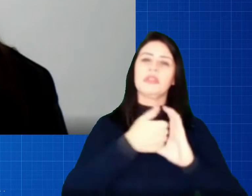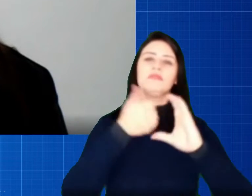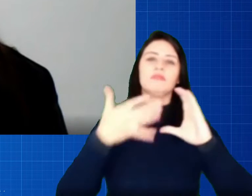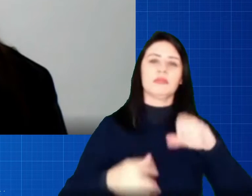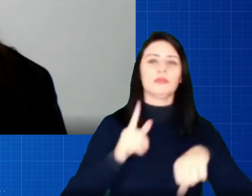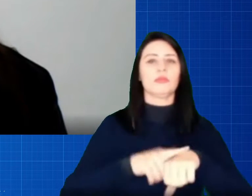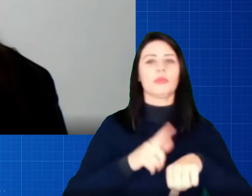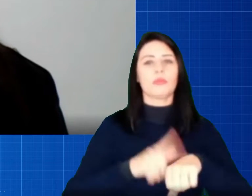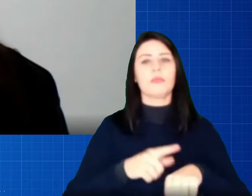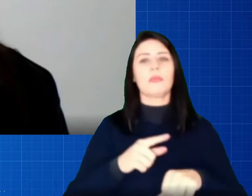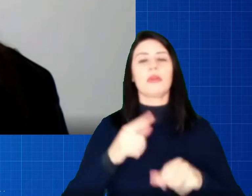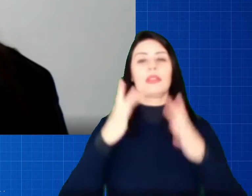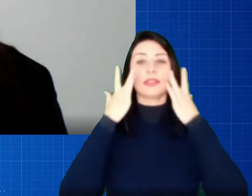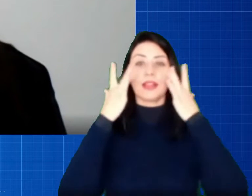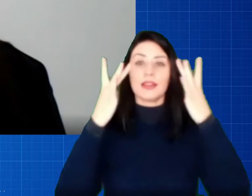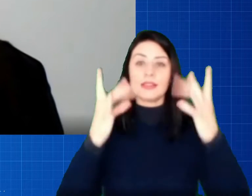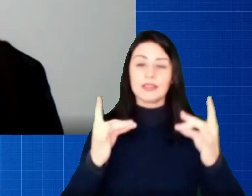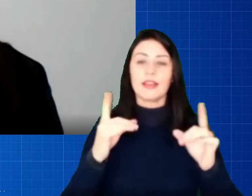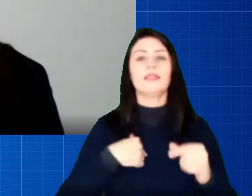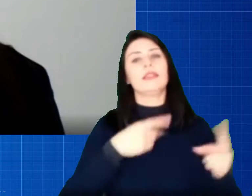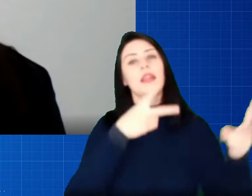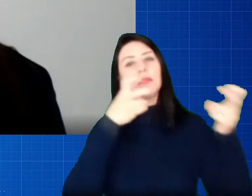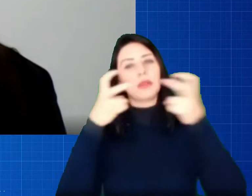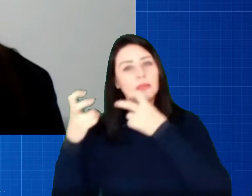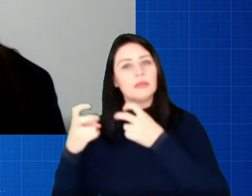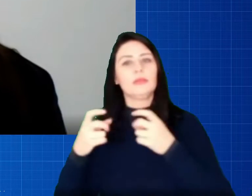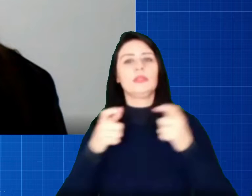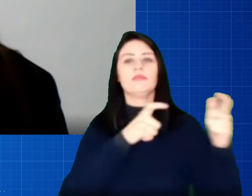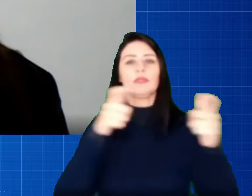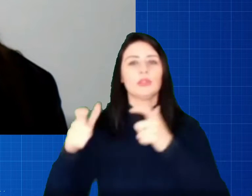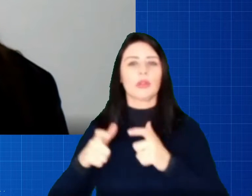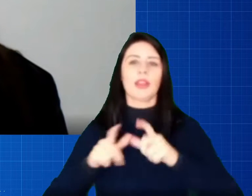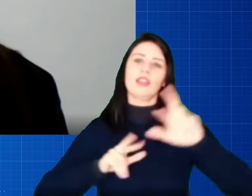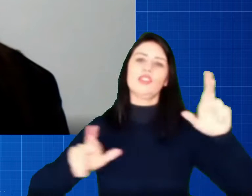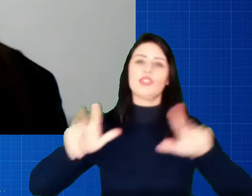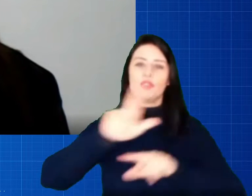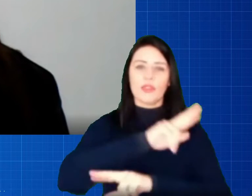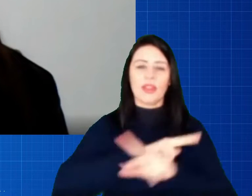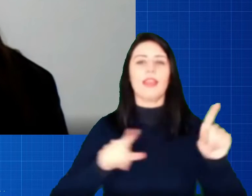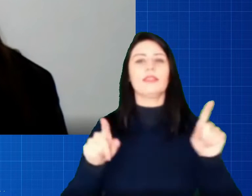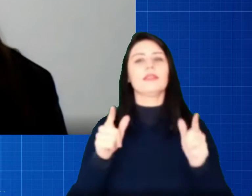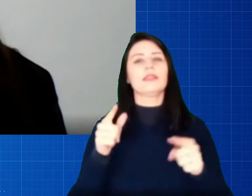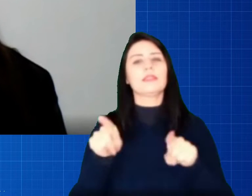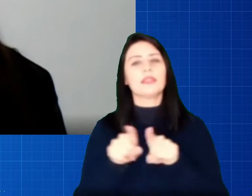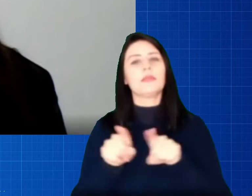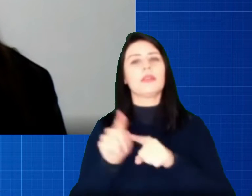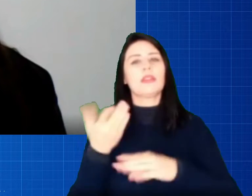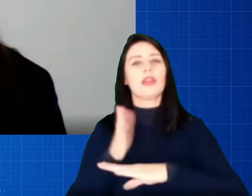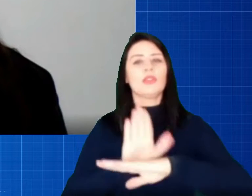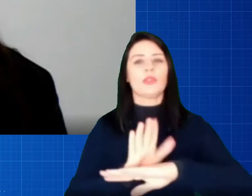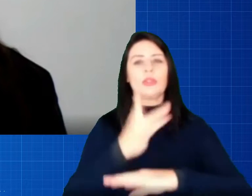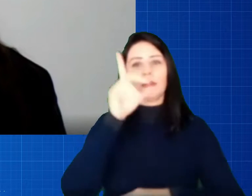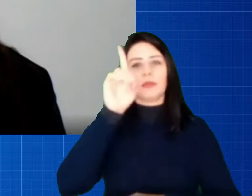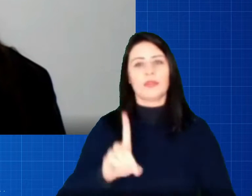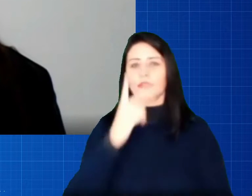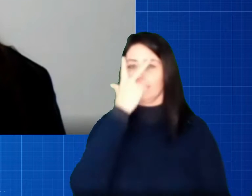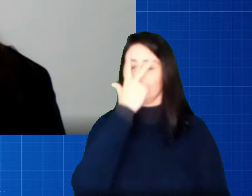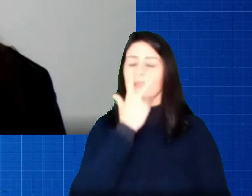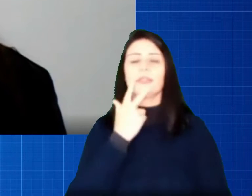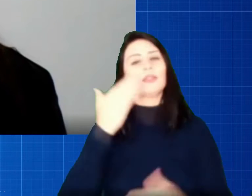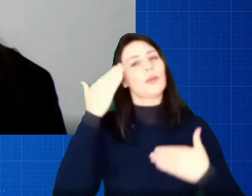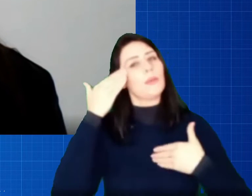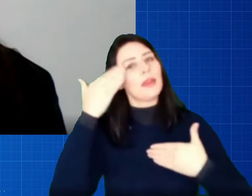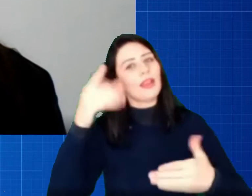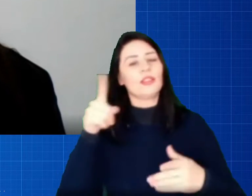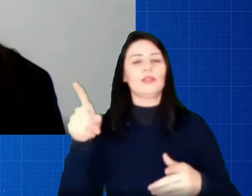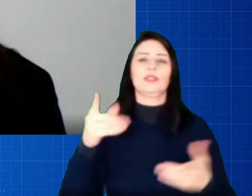momento muito interessante para a gente trocar diferentes percepções dos ambientes que a gente vive e também auxiliar os deficientes visuais. Então, gratidão pela